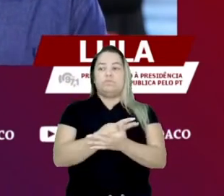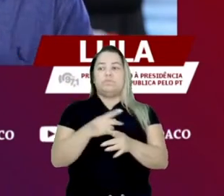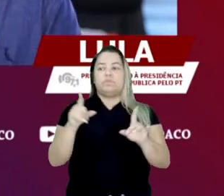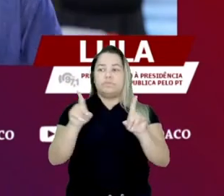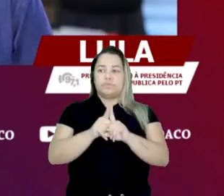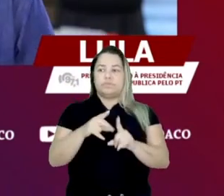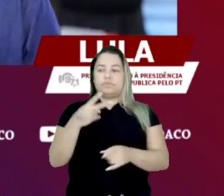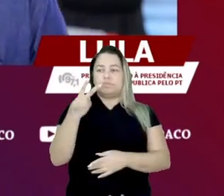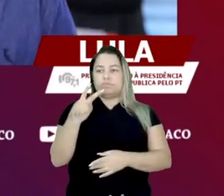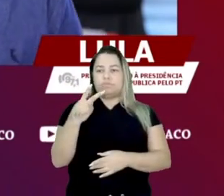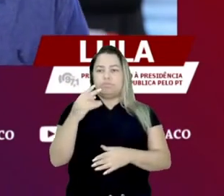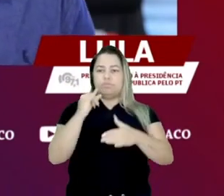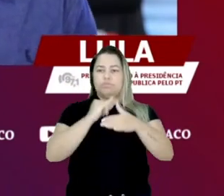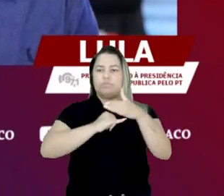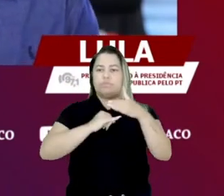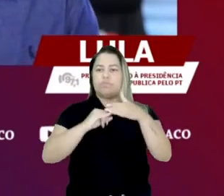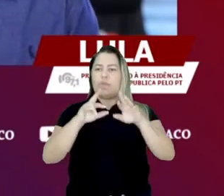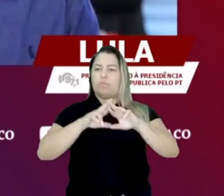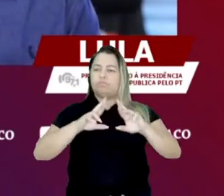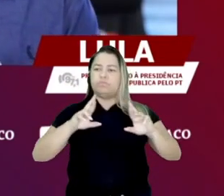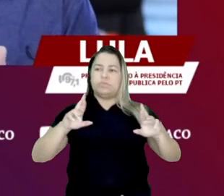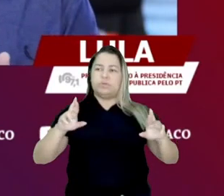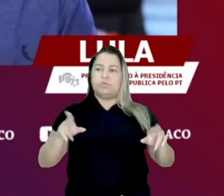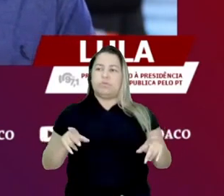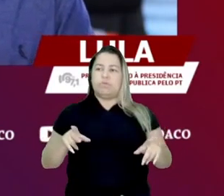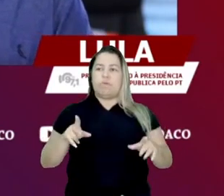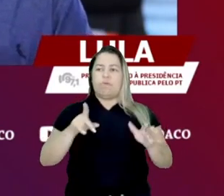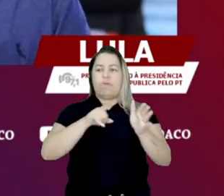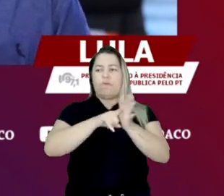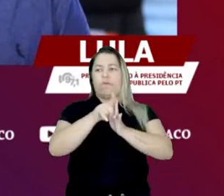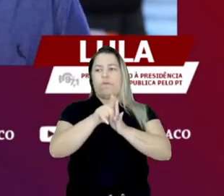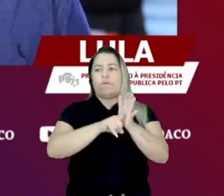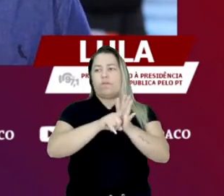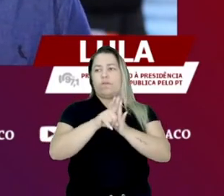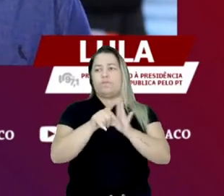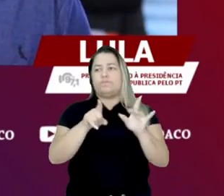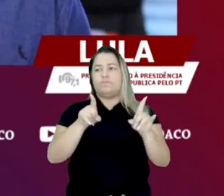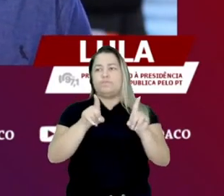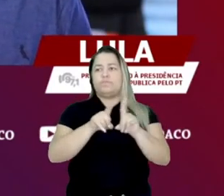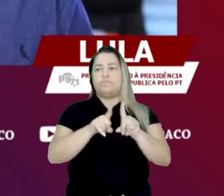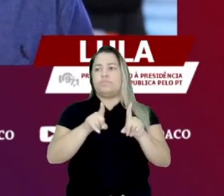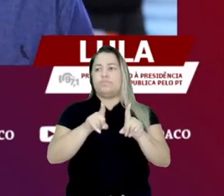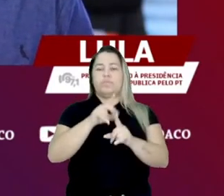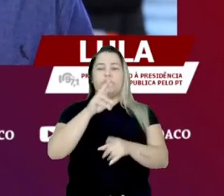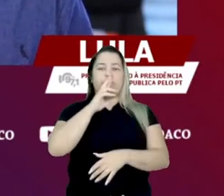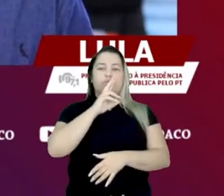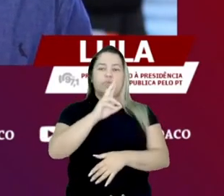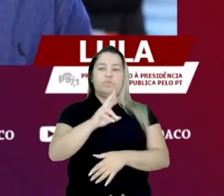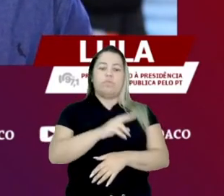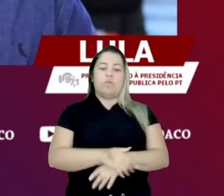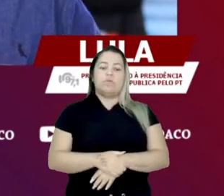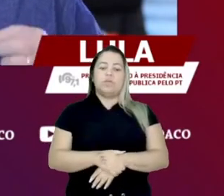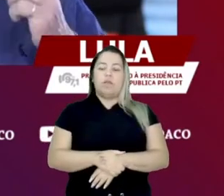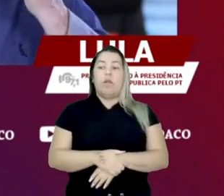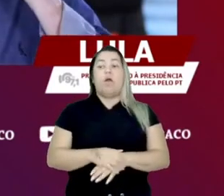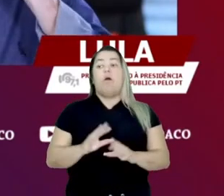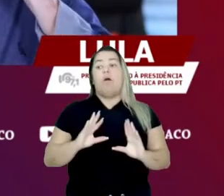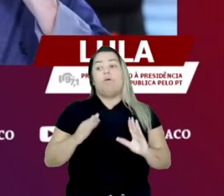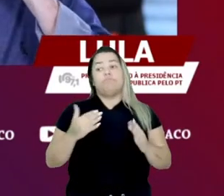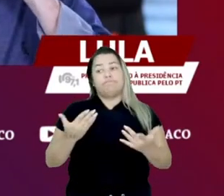Veja, outro dia eu disse para um amigo meu que estava na hora do Bolsonaro contratar um instituto para colocar ele na